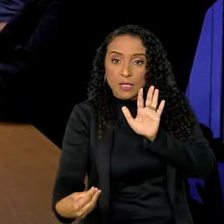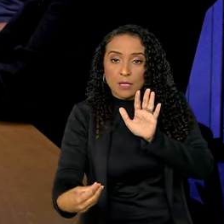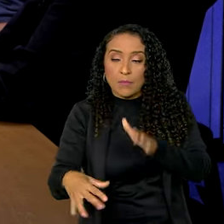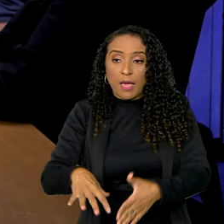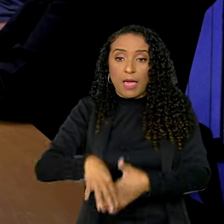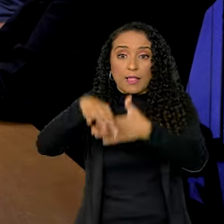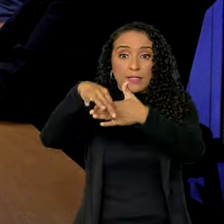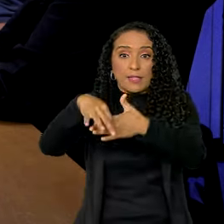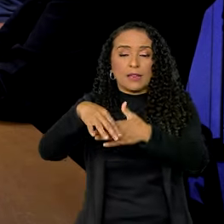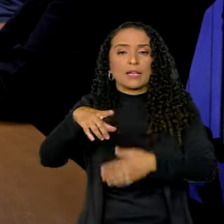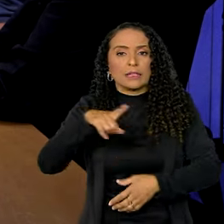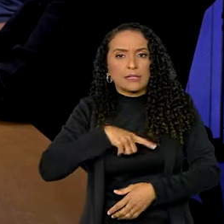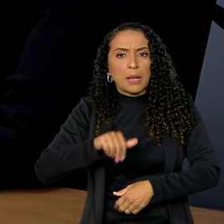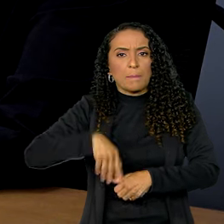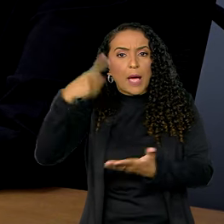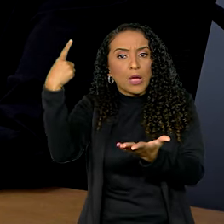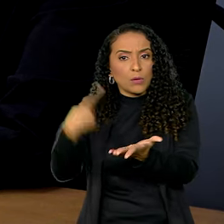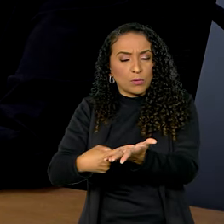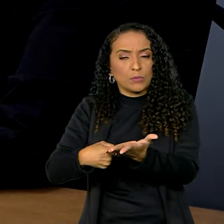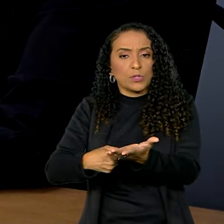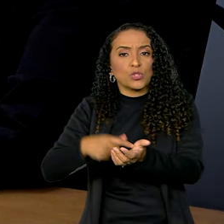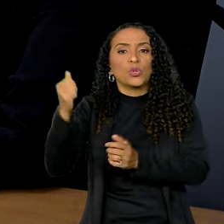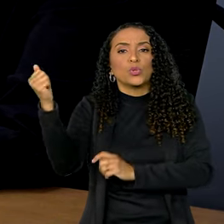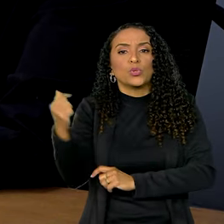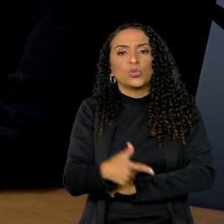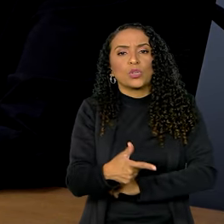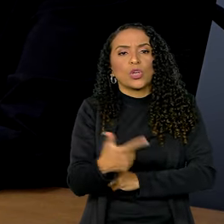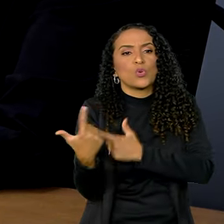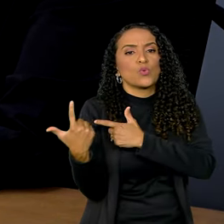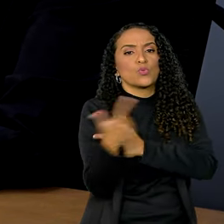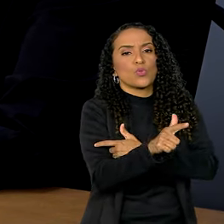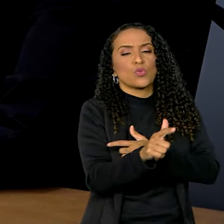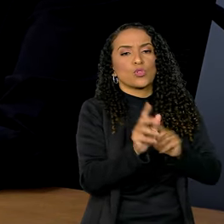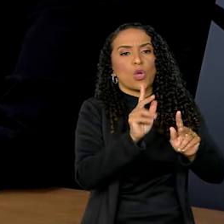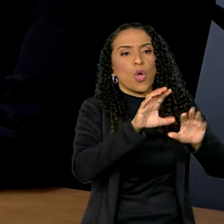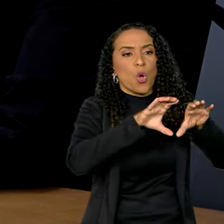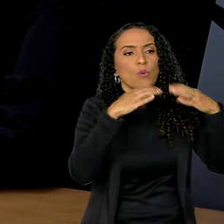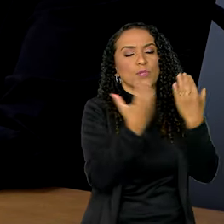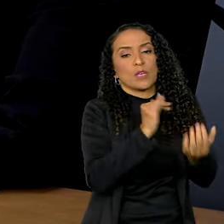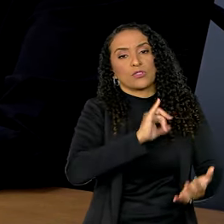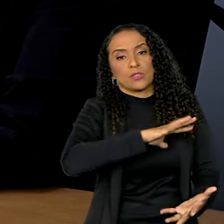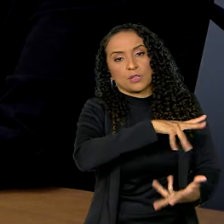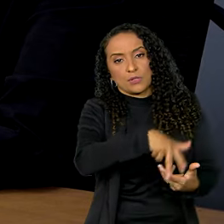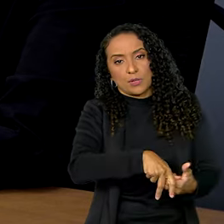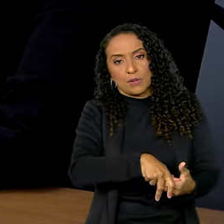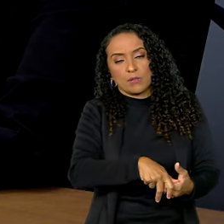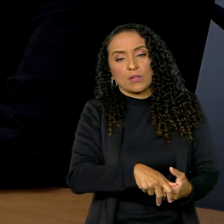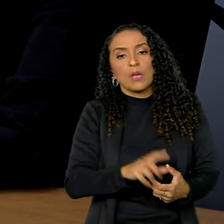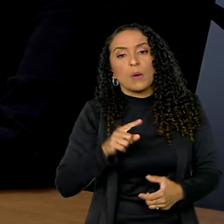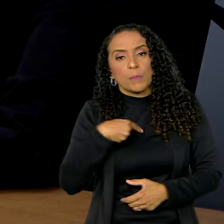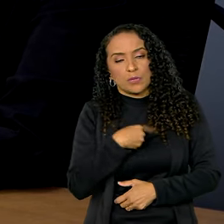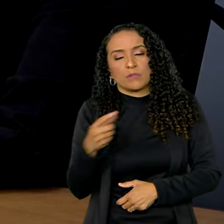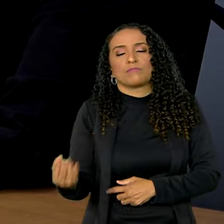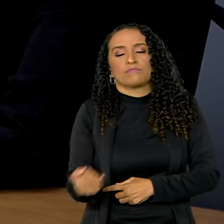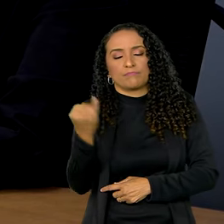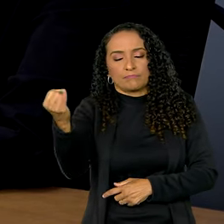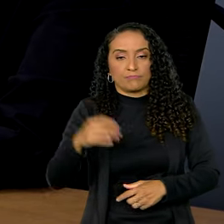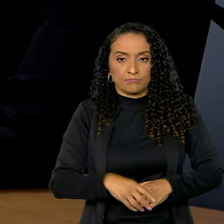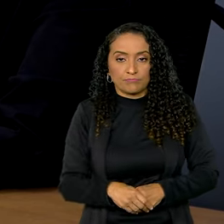exemplo nós precisamos ter mais compromissos do que o restante da Comunidade Internacional isso para nós é